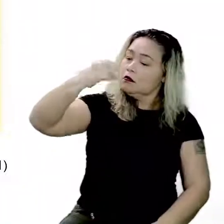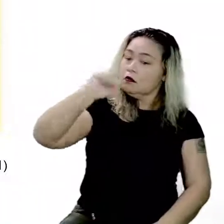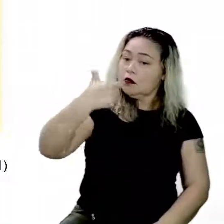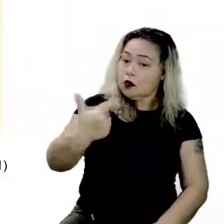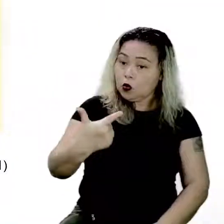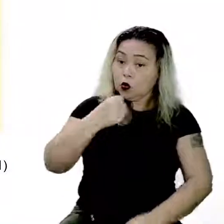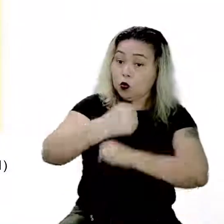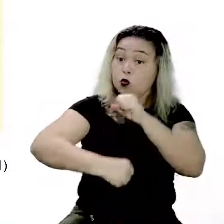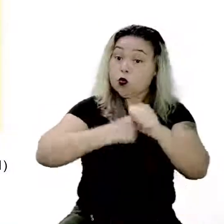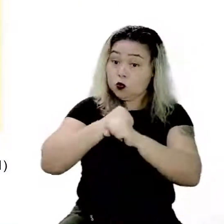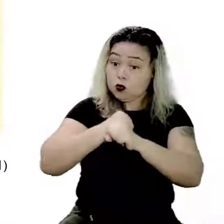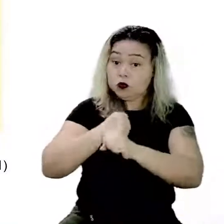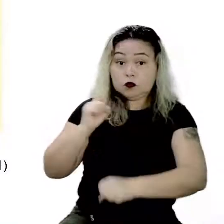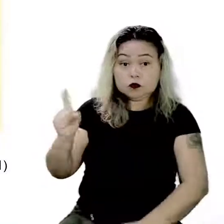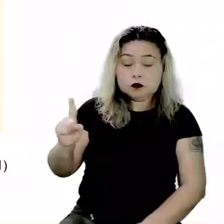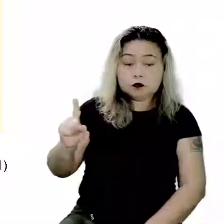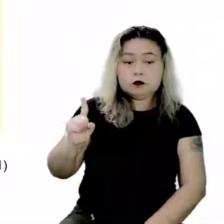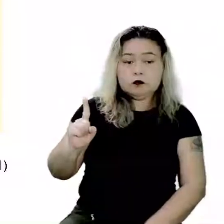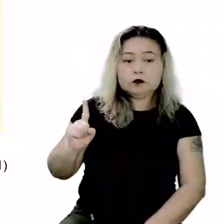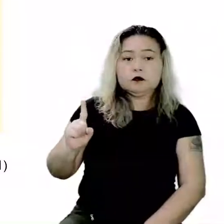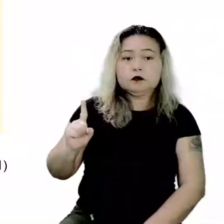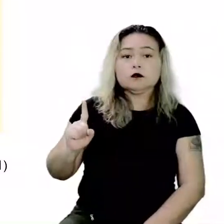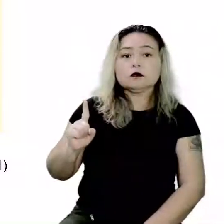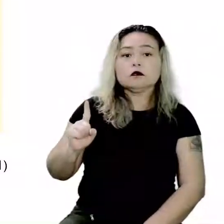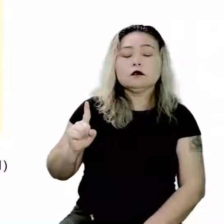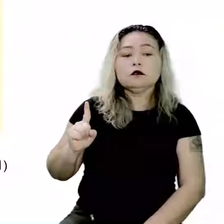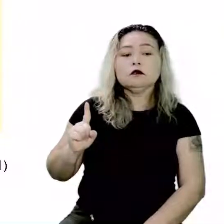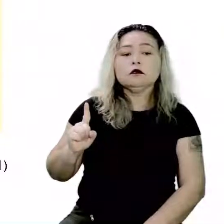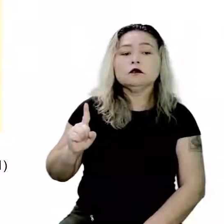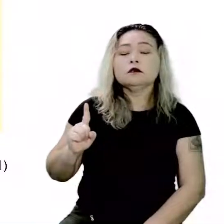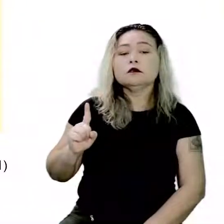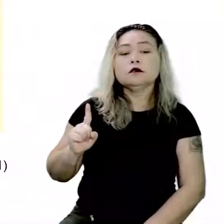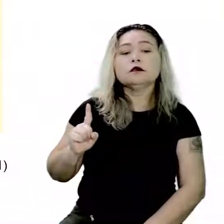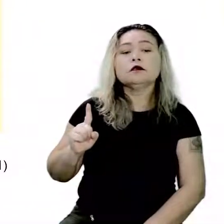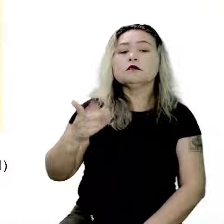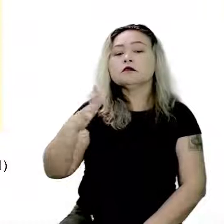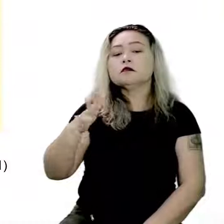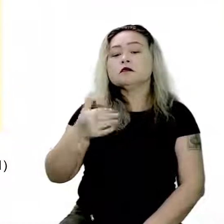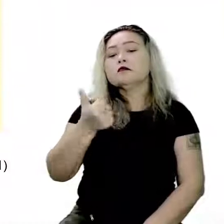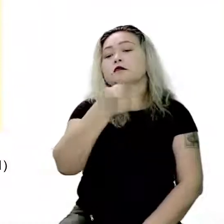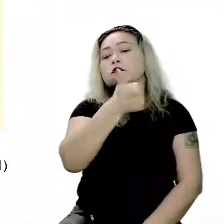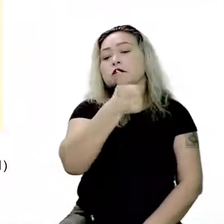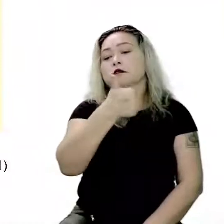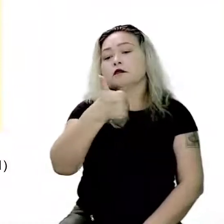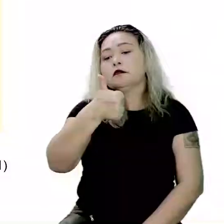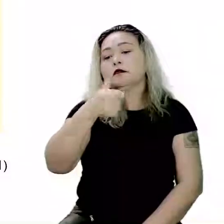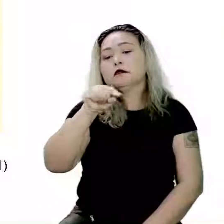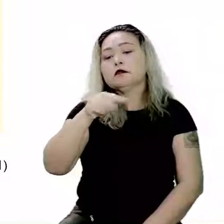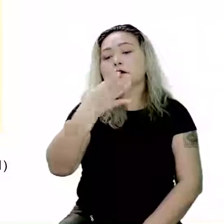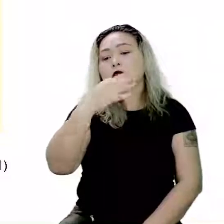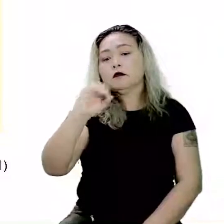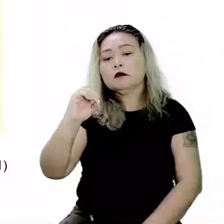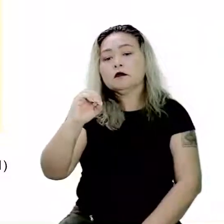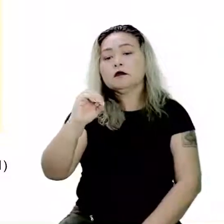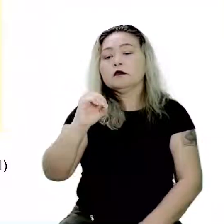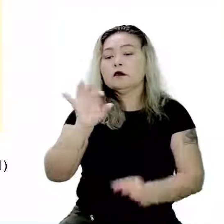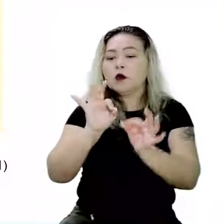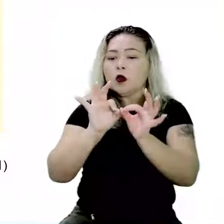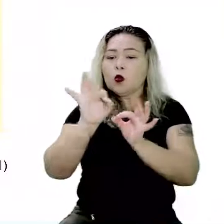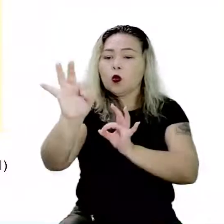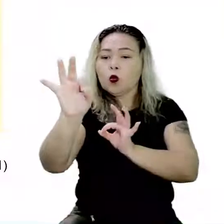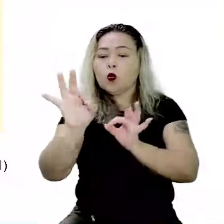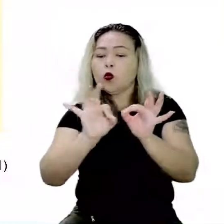1982, olha aí, já estamos em 82, hein? Agora a gente já está em 70. Foi estimado que 11.400